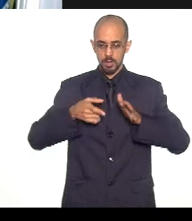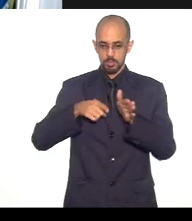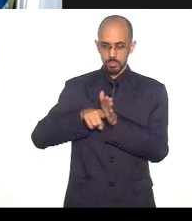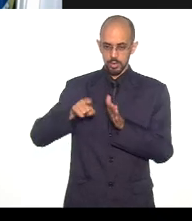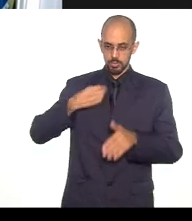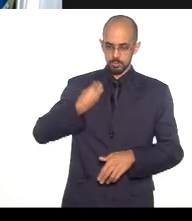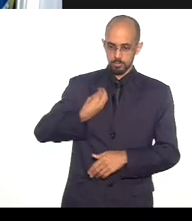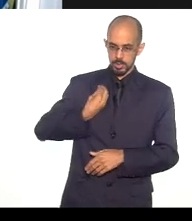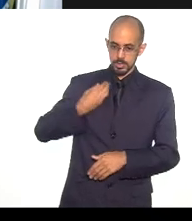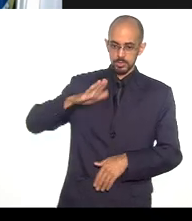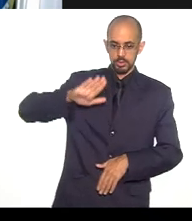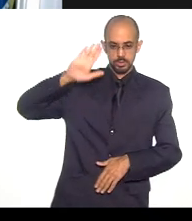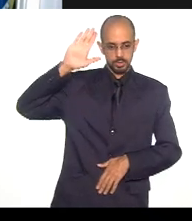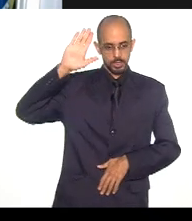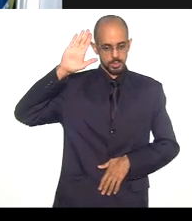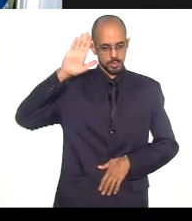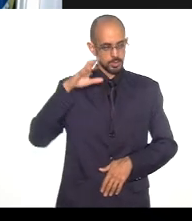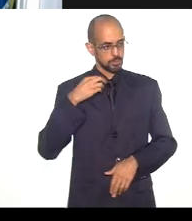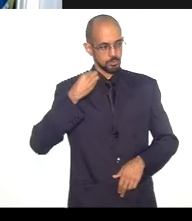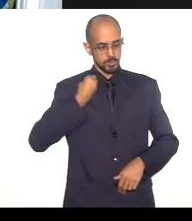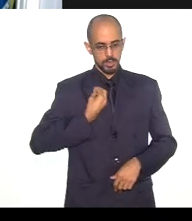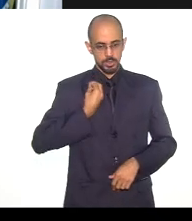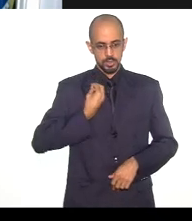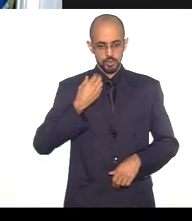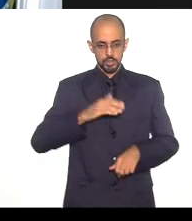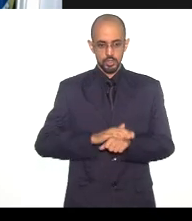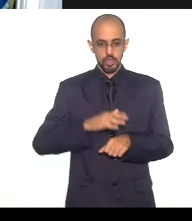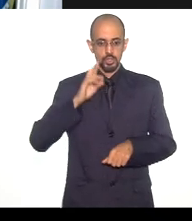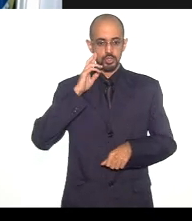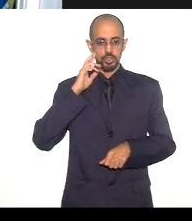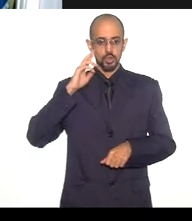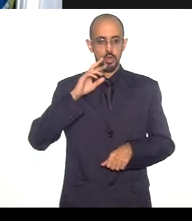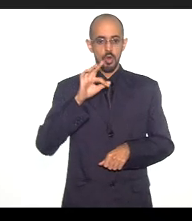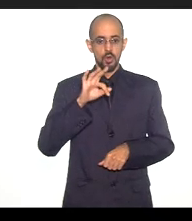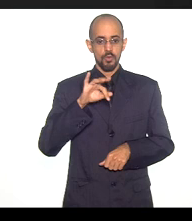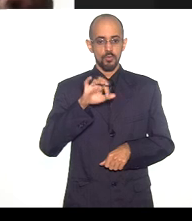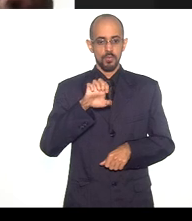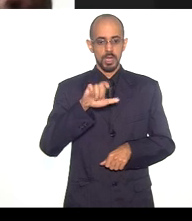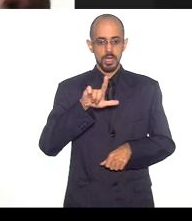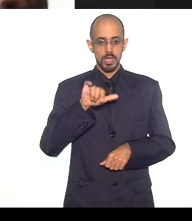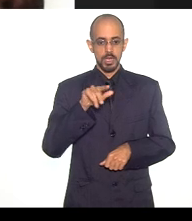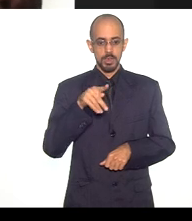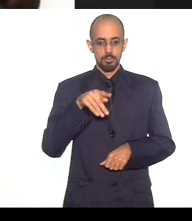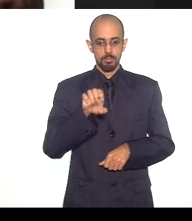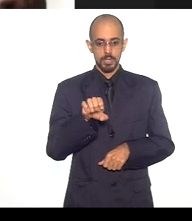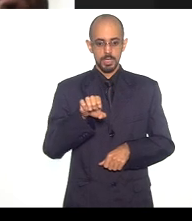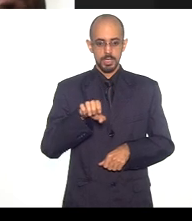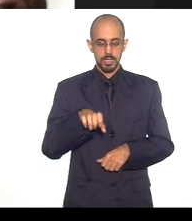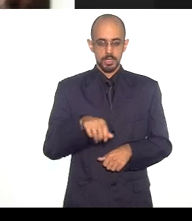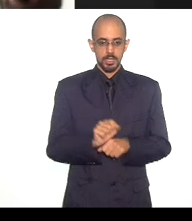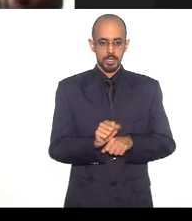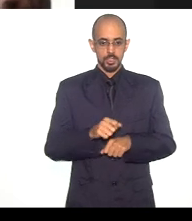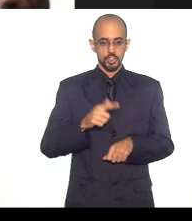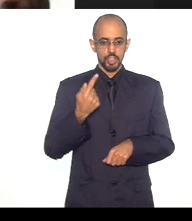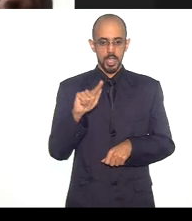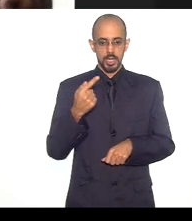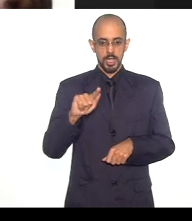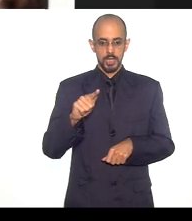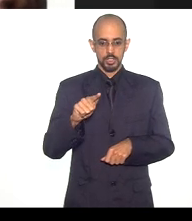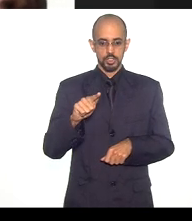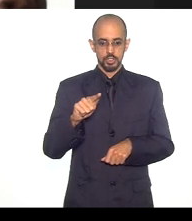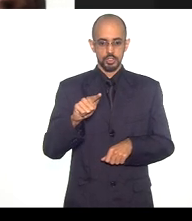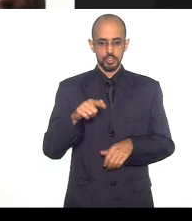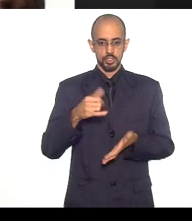presente? Presente, senhor deputado. Senhor Felipe Senger, gerente tributário